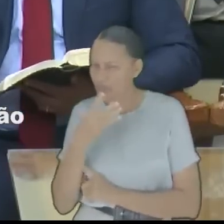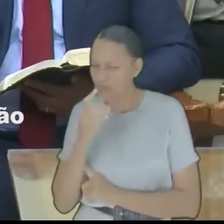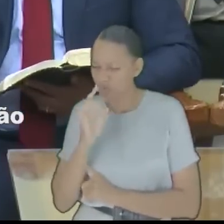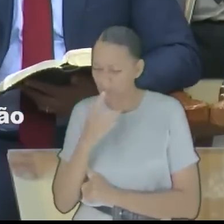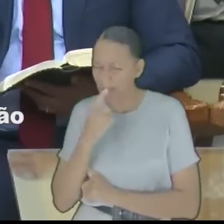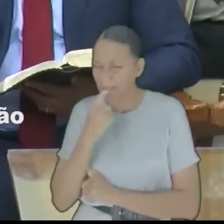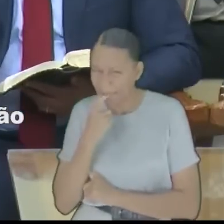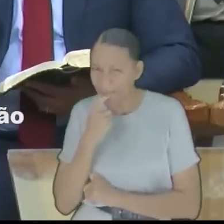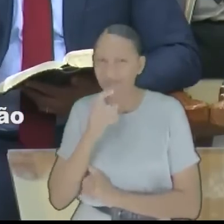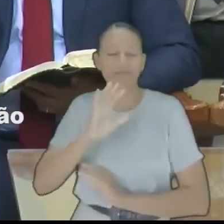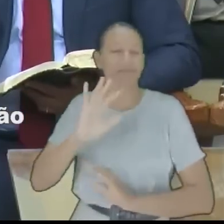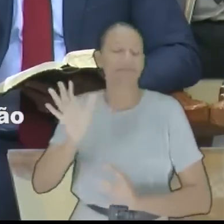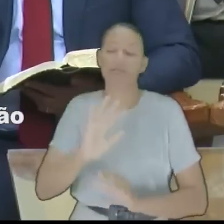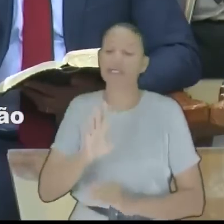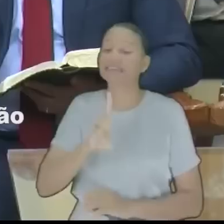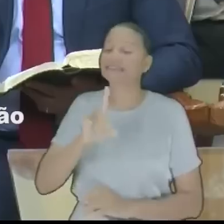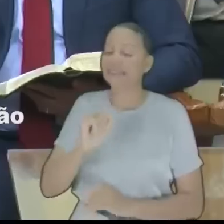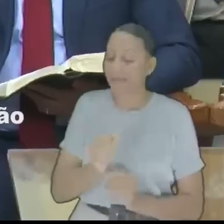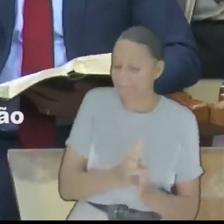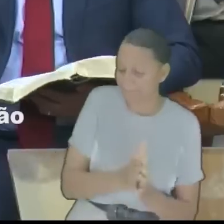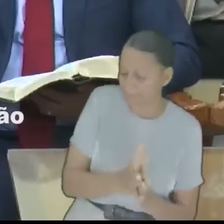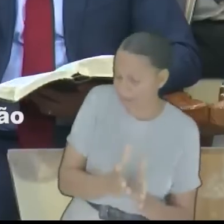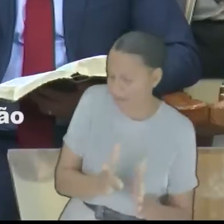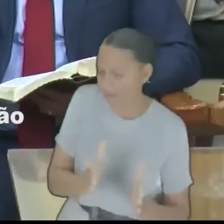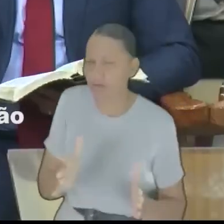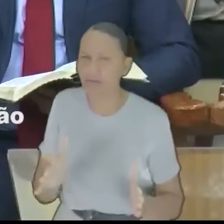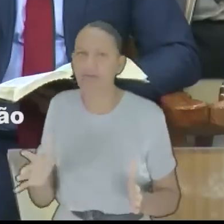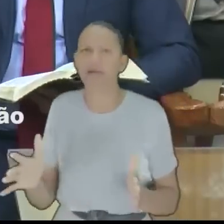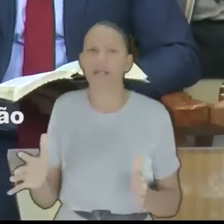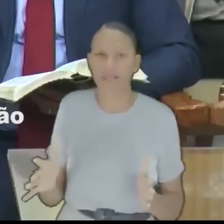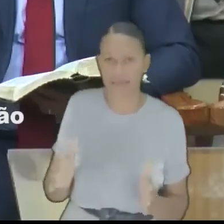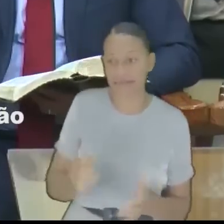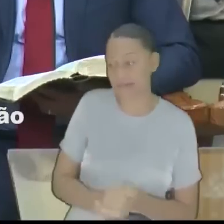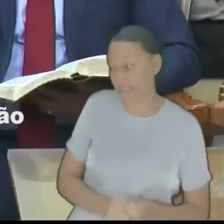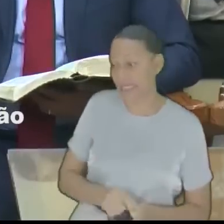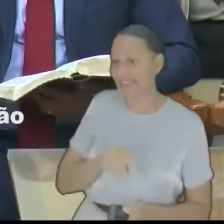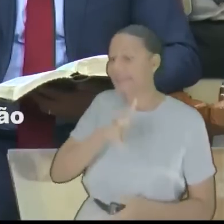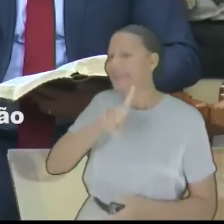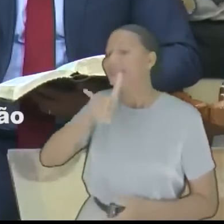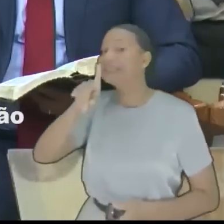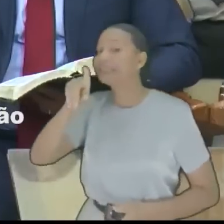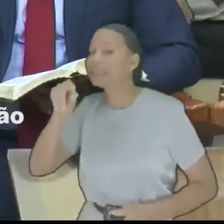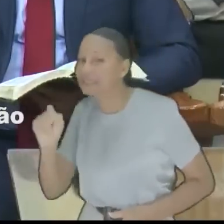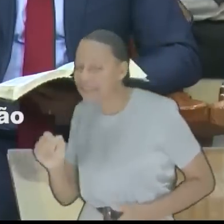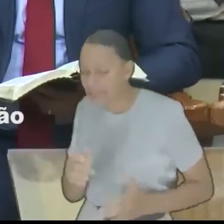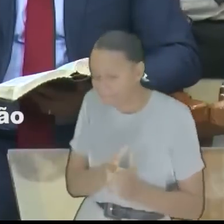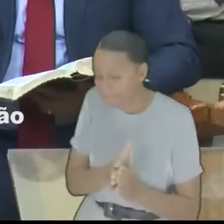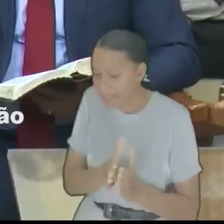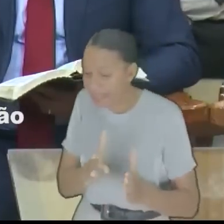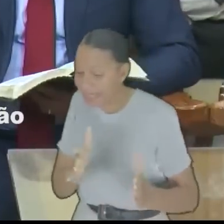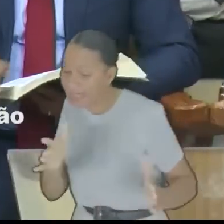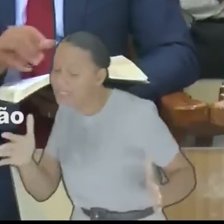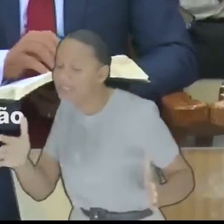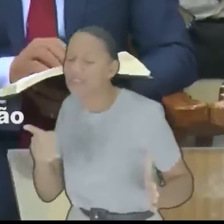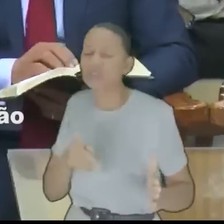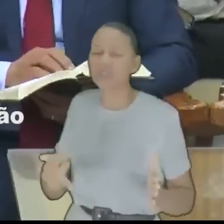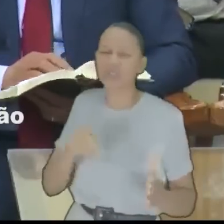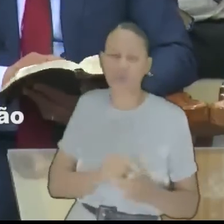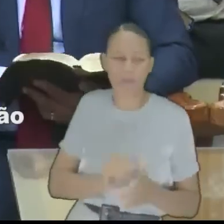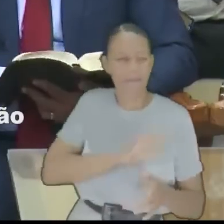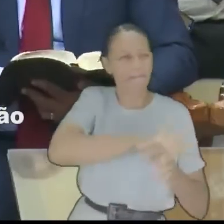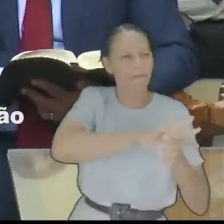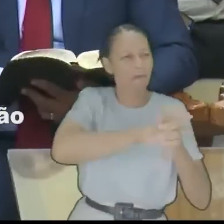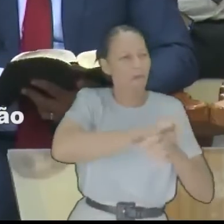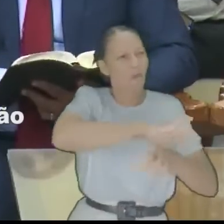Dia aqui é um período longo de tempo. E há de ser naquele dia que os montes destilarão